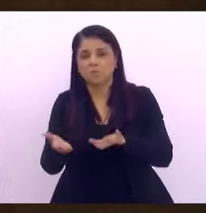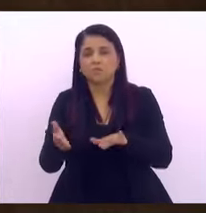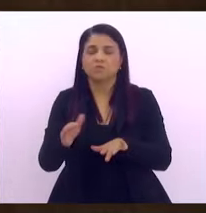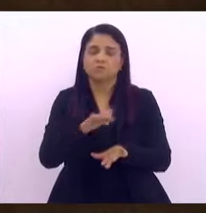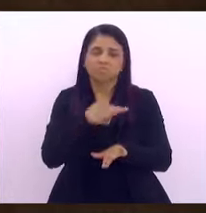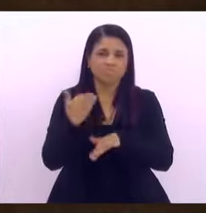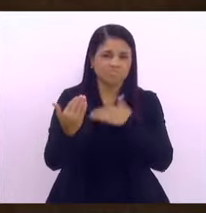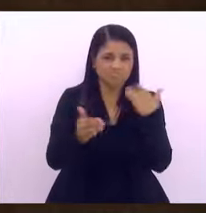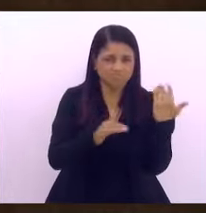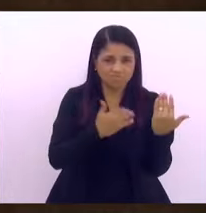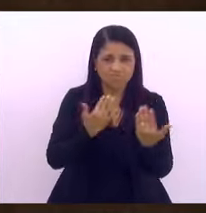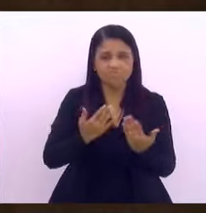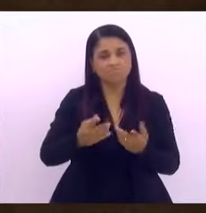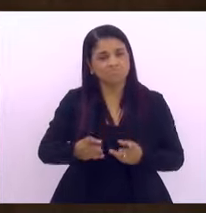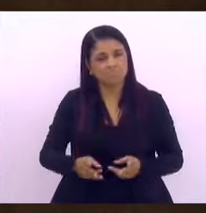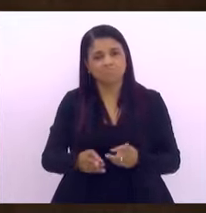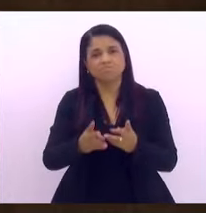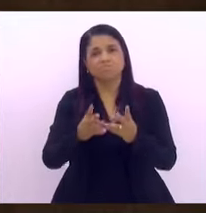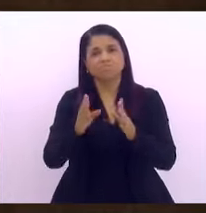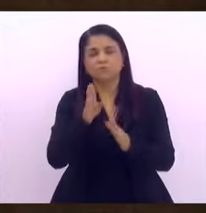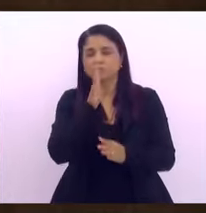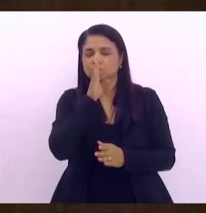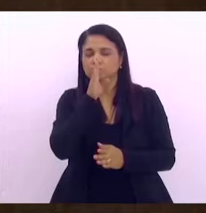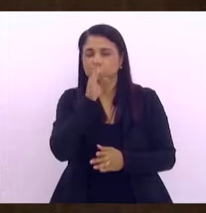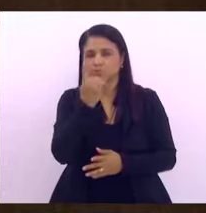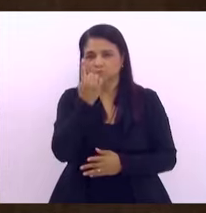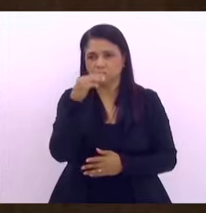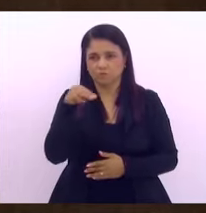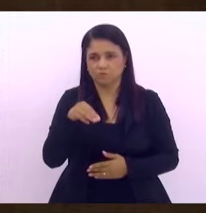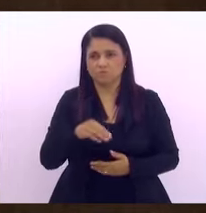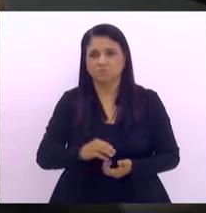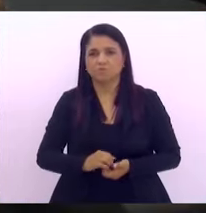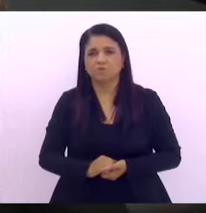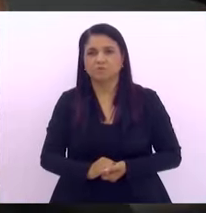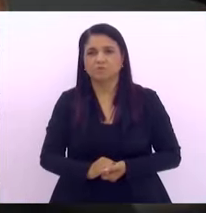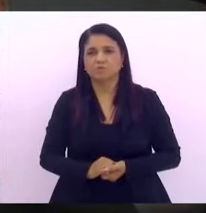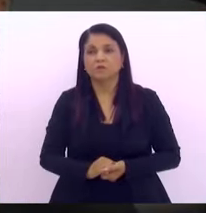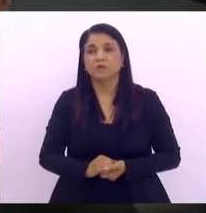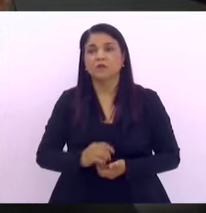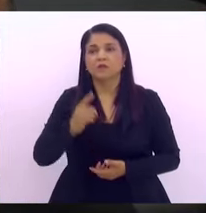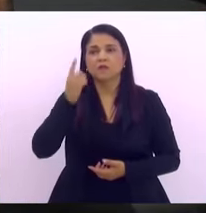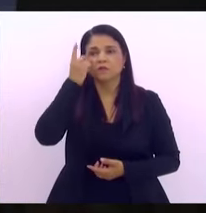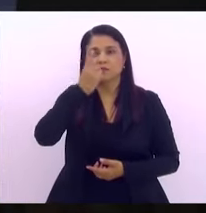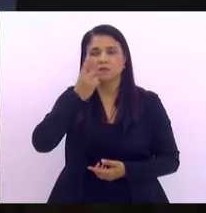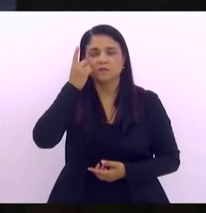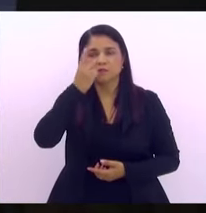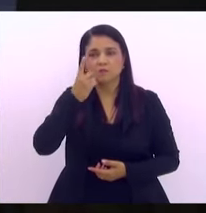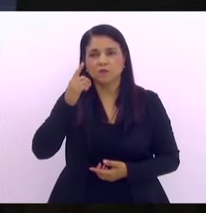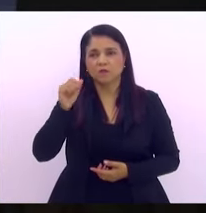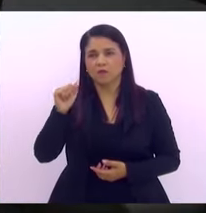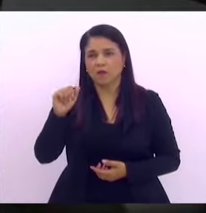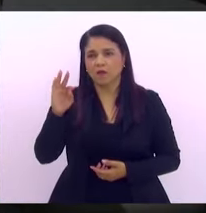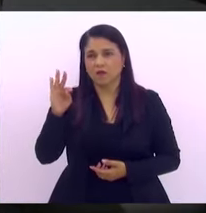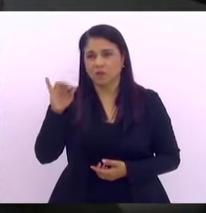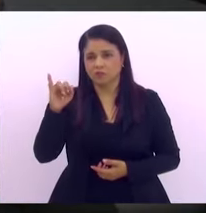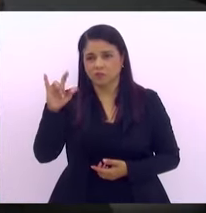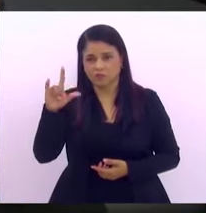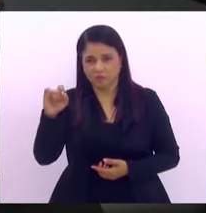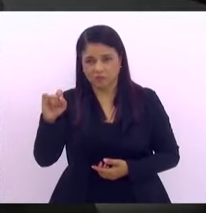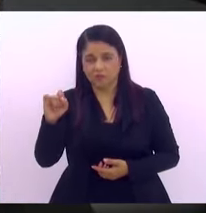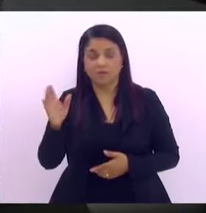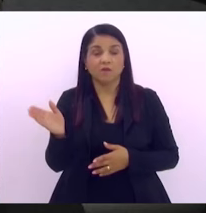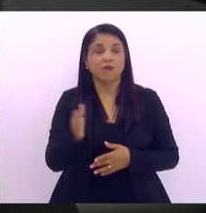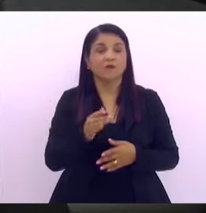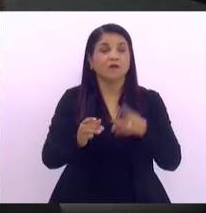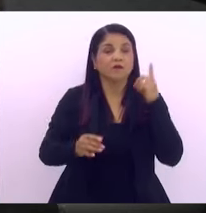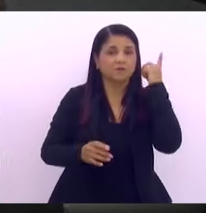Que possamos fazer um minuto de silêncio. Antes do show... Deputado Átila já estava na vez, por favor. Deputada Dani Balbi, eu